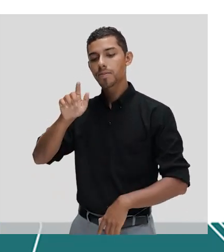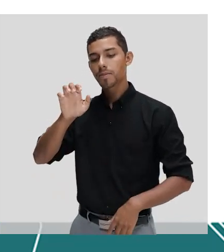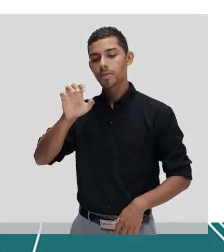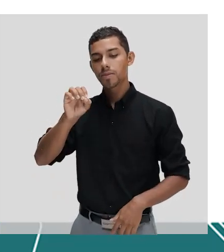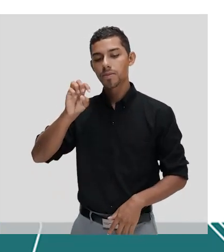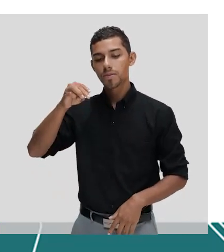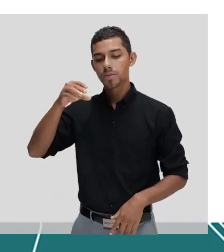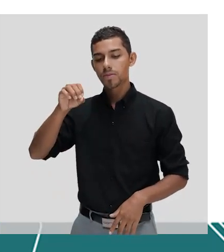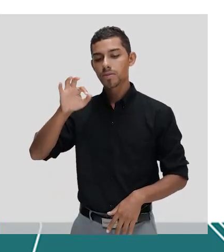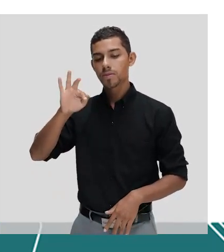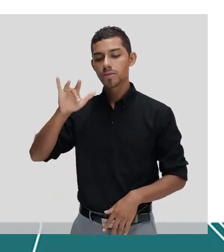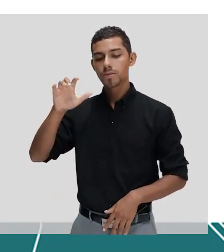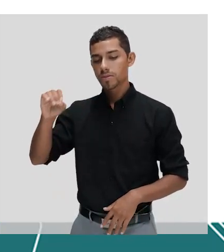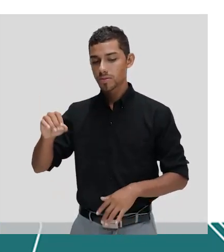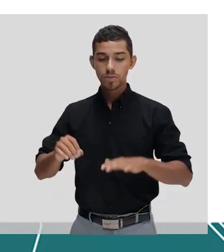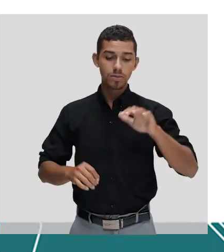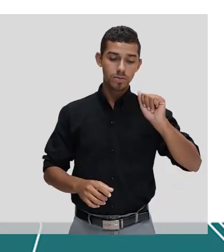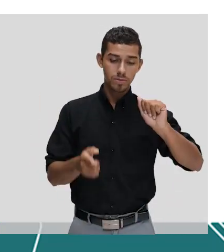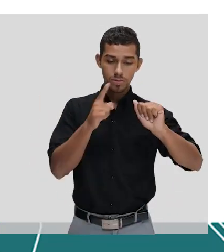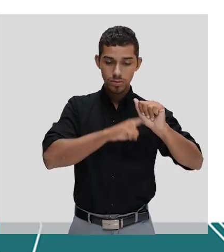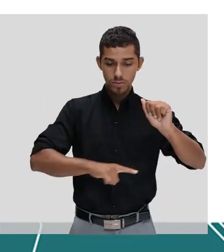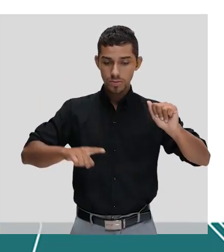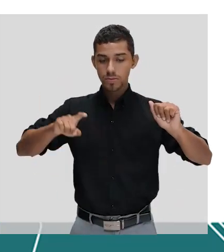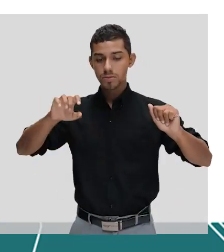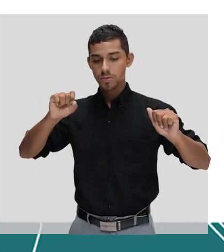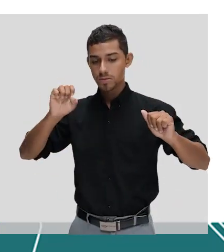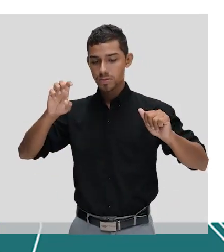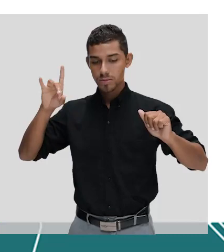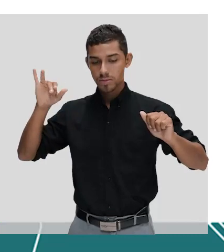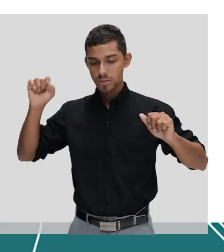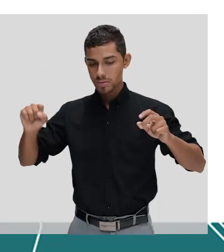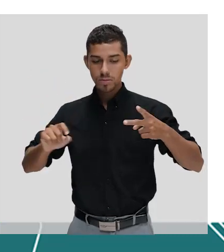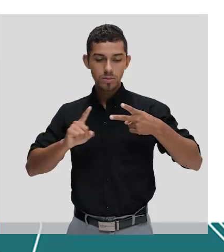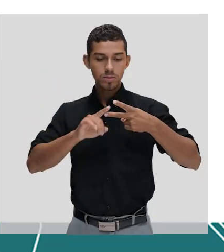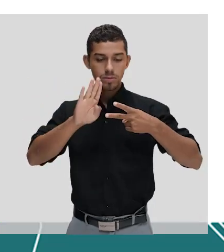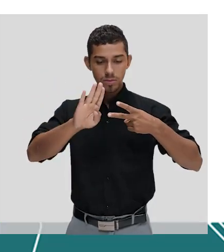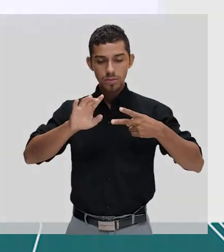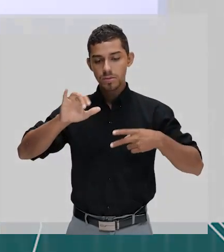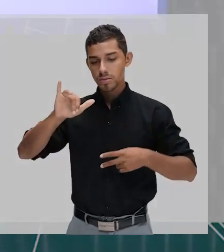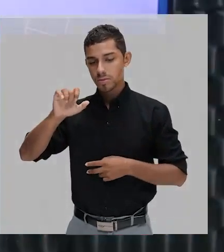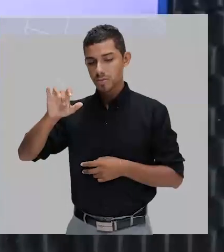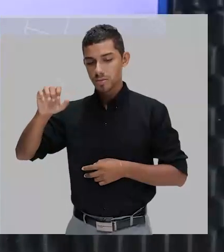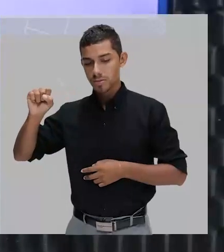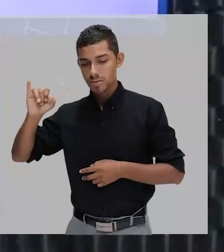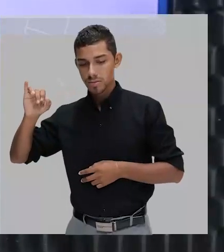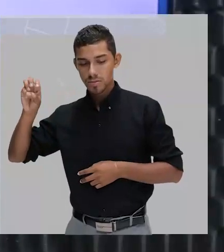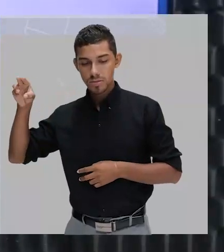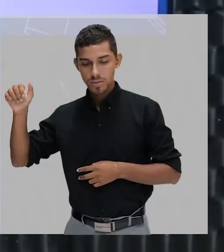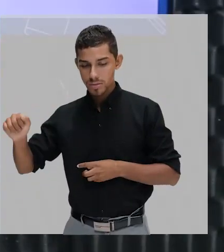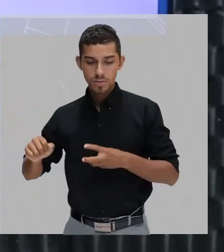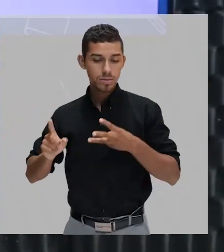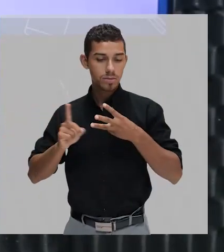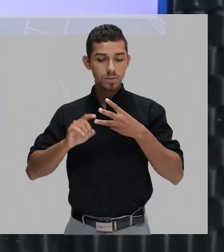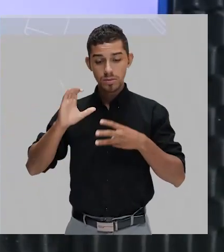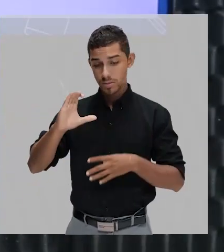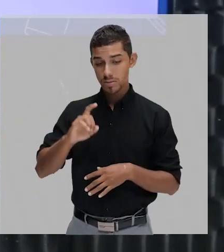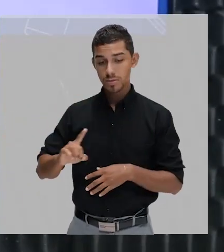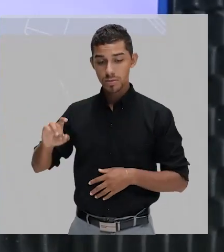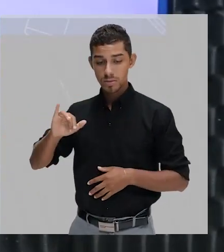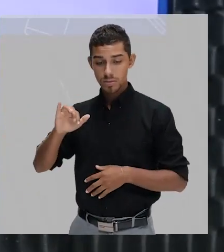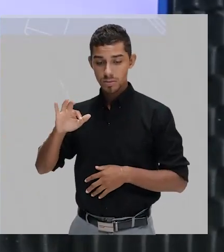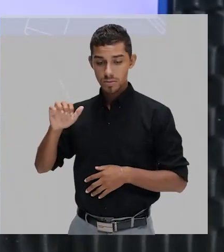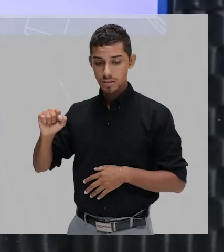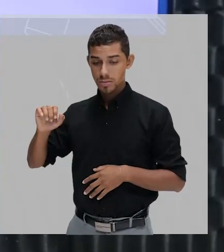geomorfológico. Letra A, ciclo sedimentar. B, instabilidade sísmica. C, intemperismo biológico.